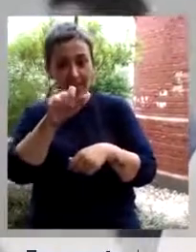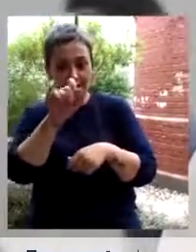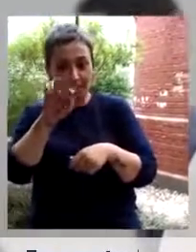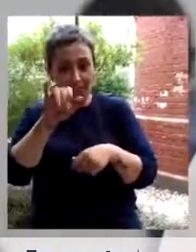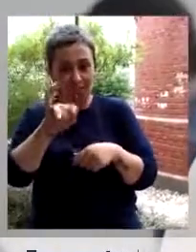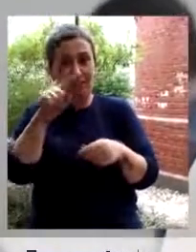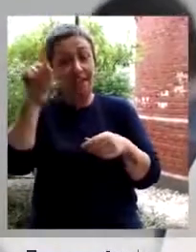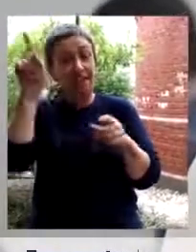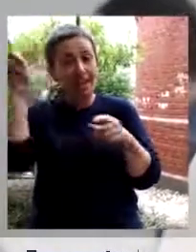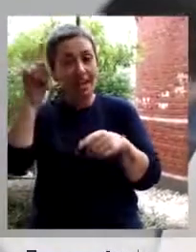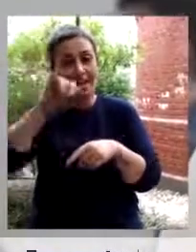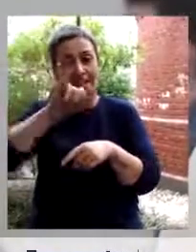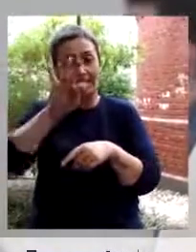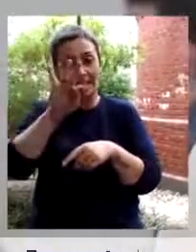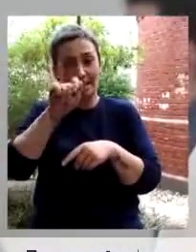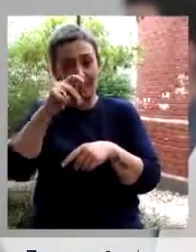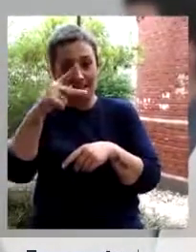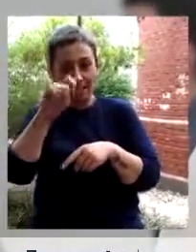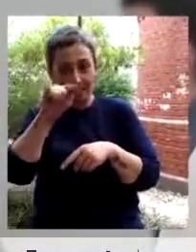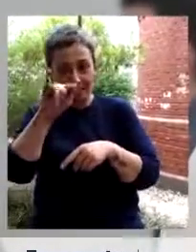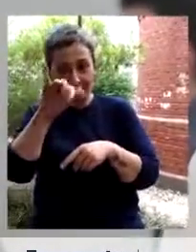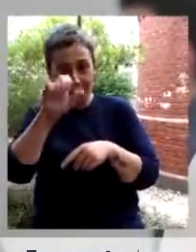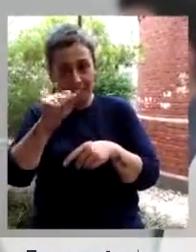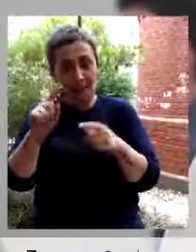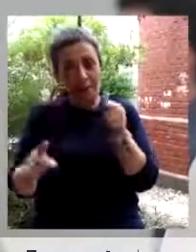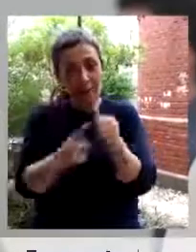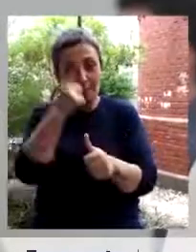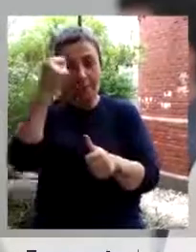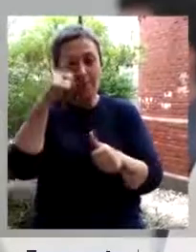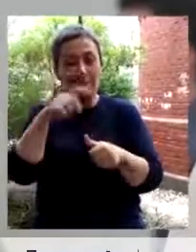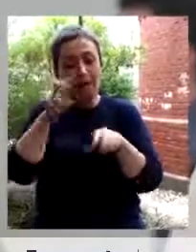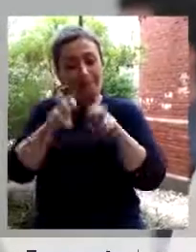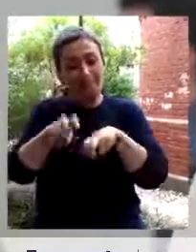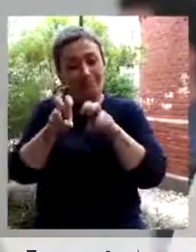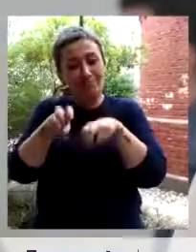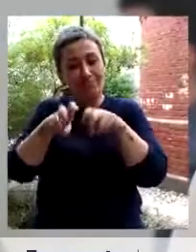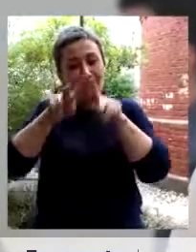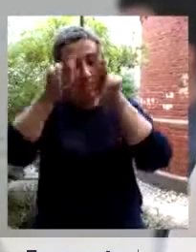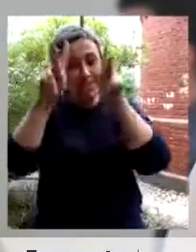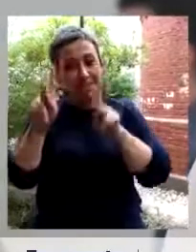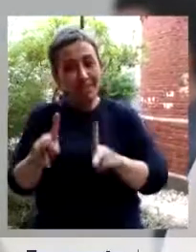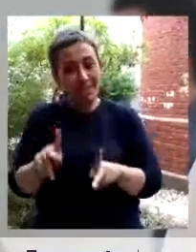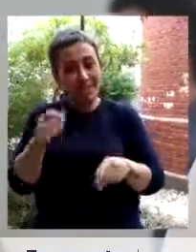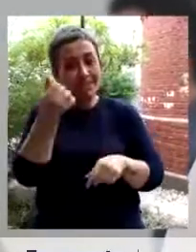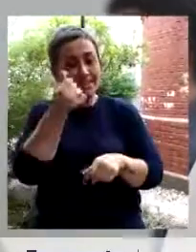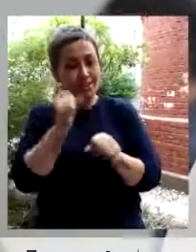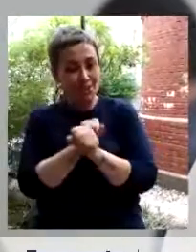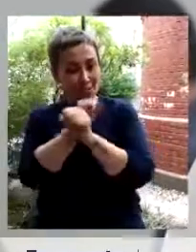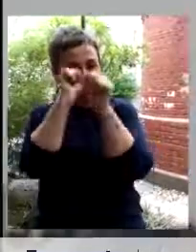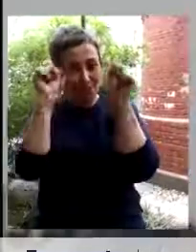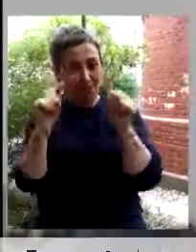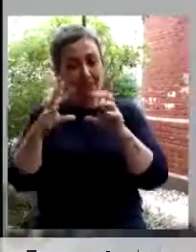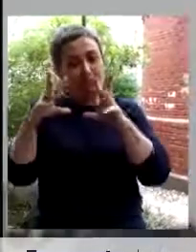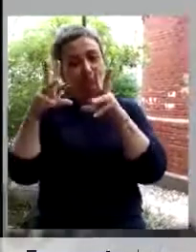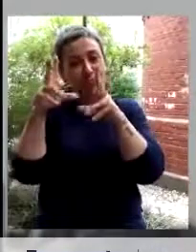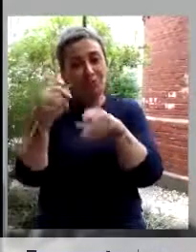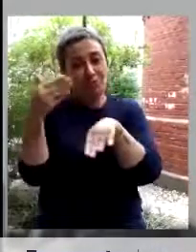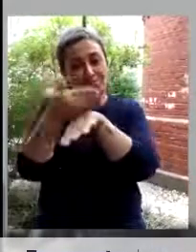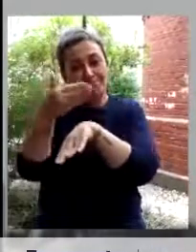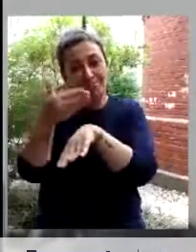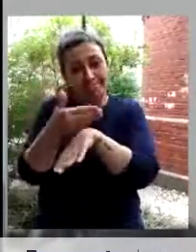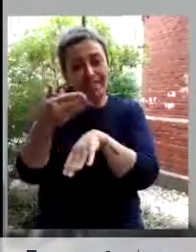localizada no Jardim Itapejica, promoveu a primeira edição da Caminhada pela Paz na manhã de sexta-feira. Todos